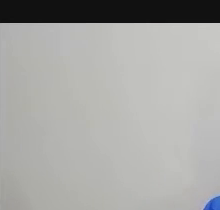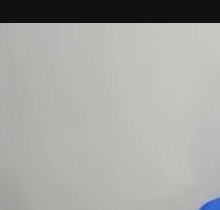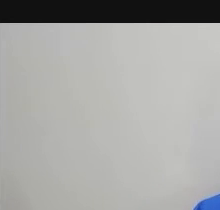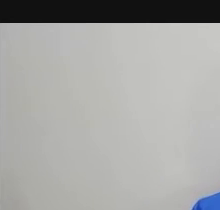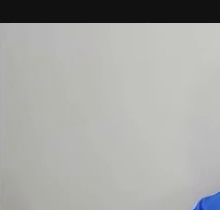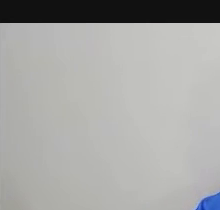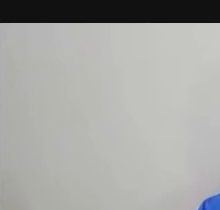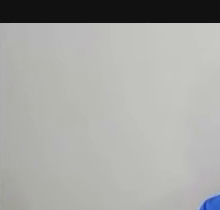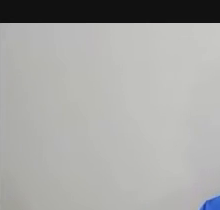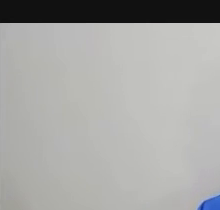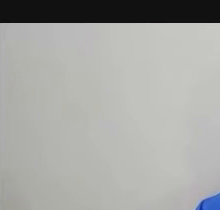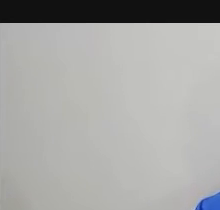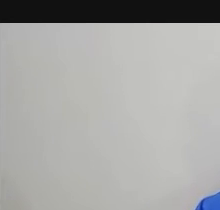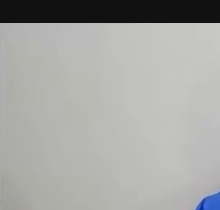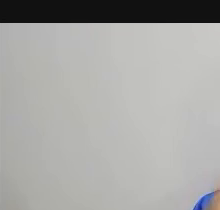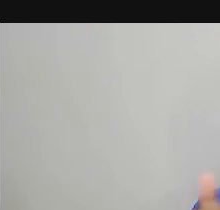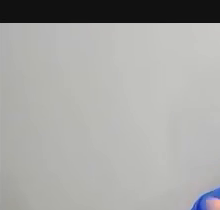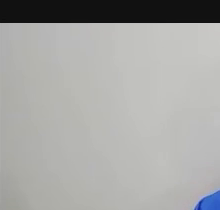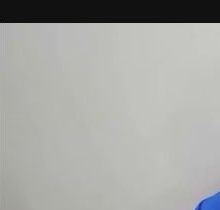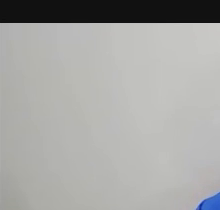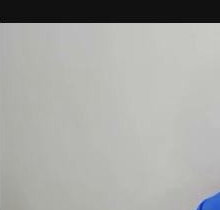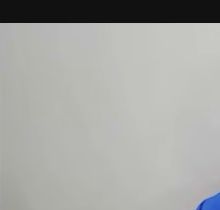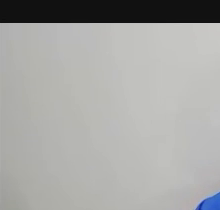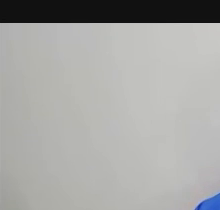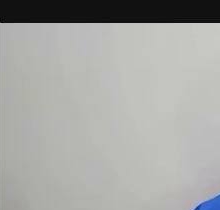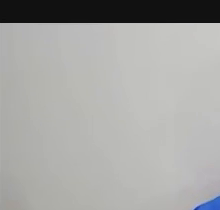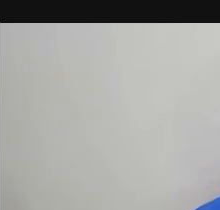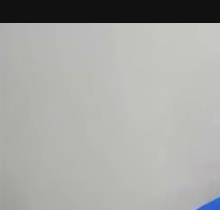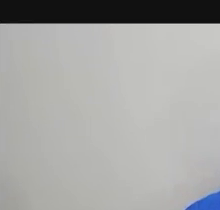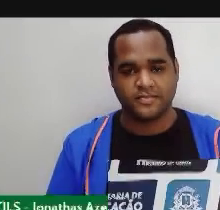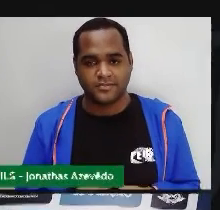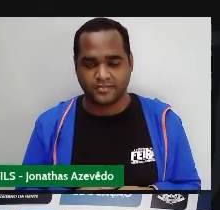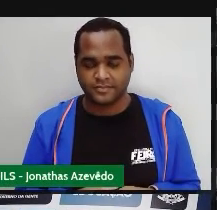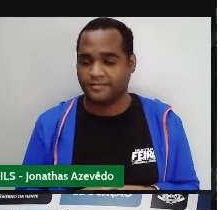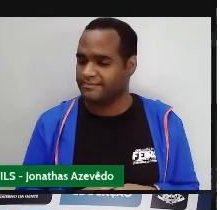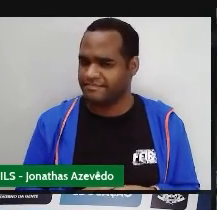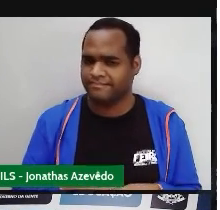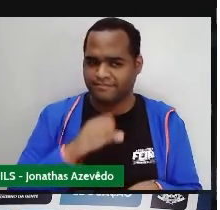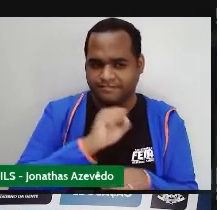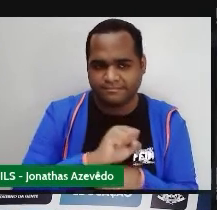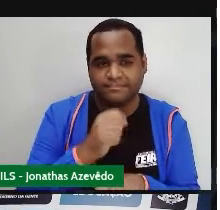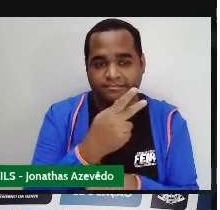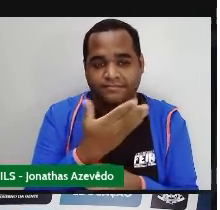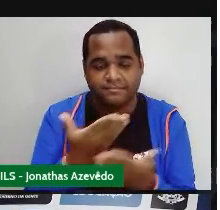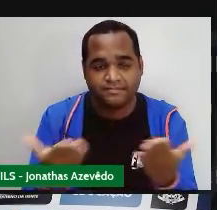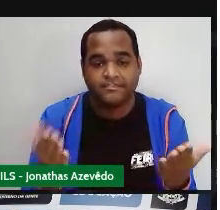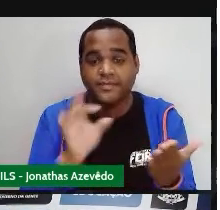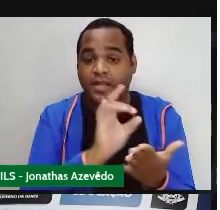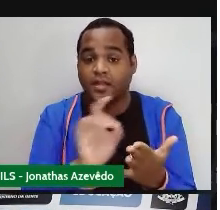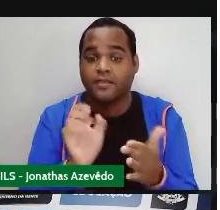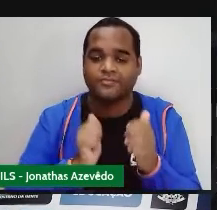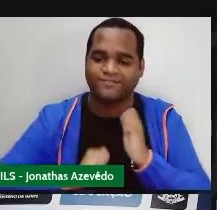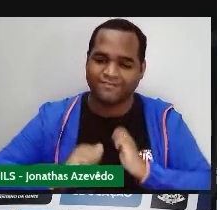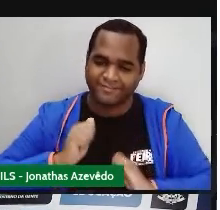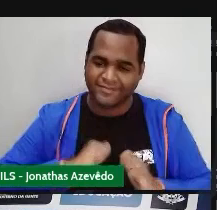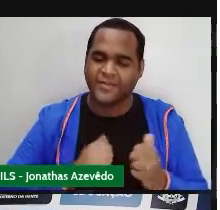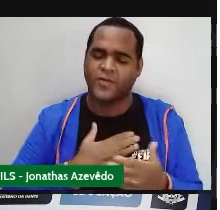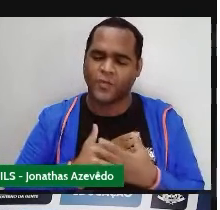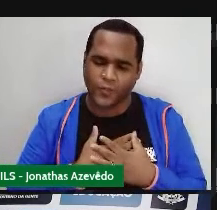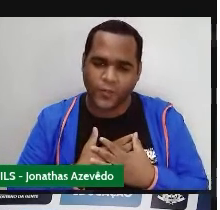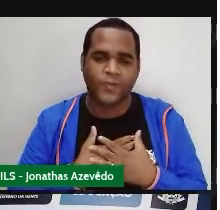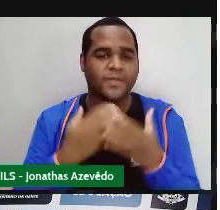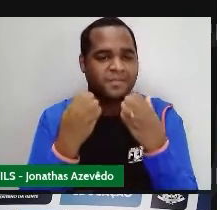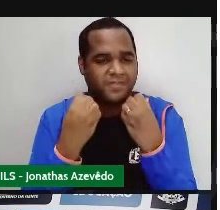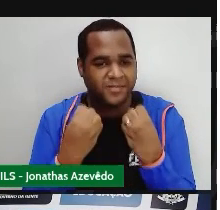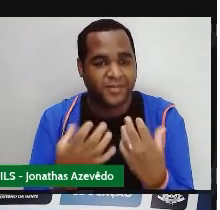tela inicial da nossa aula Oi e eu Espero realmente que você tenha gostado né Assim